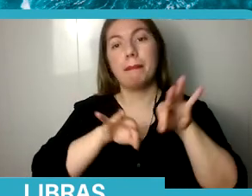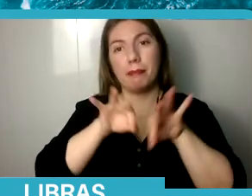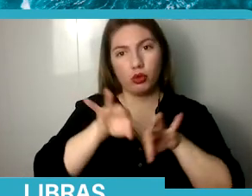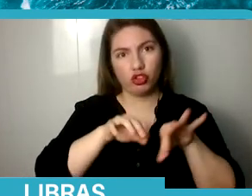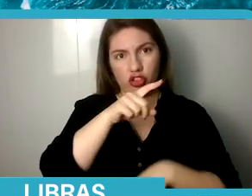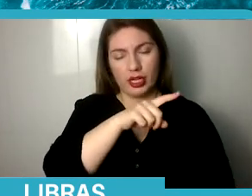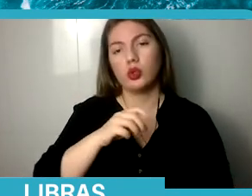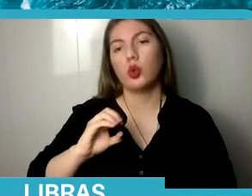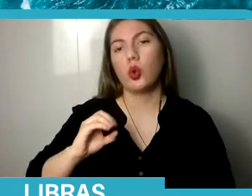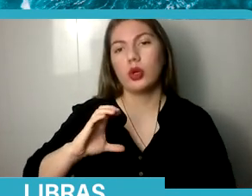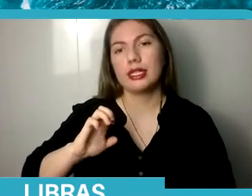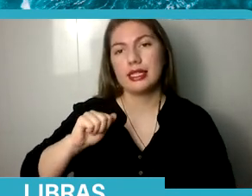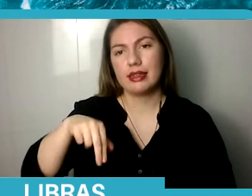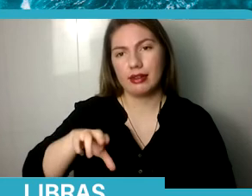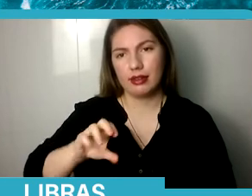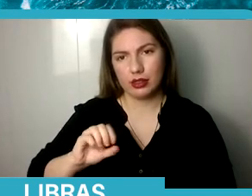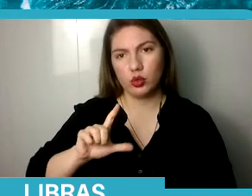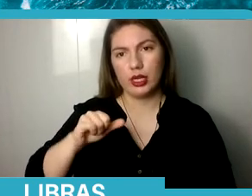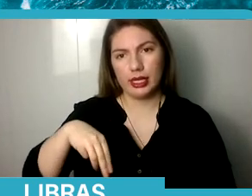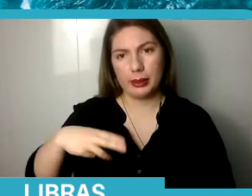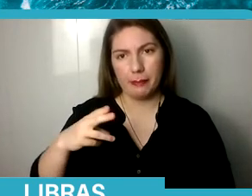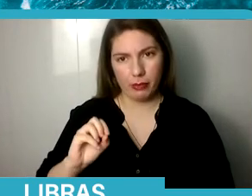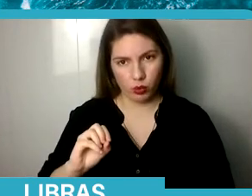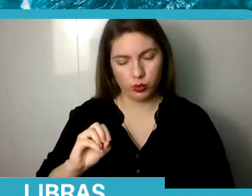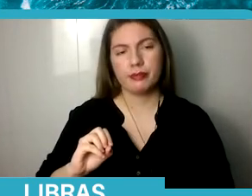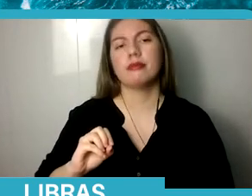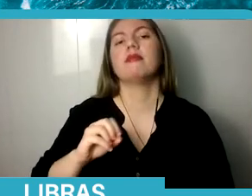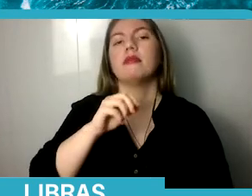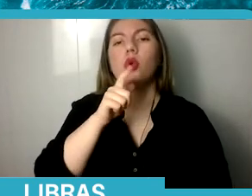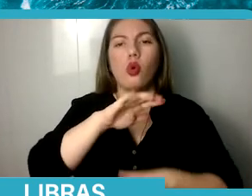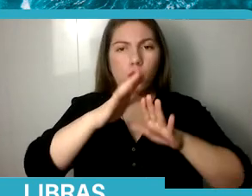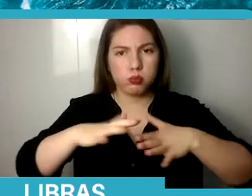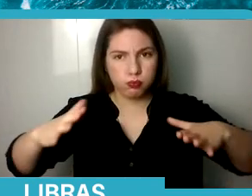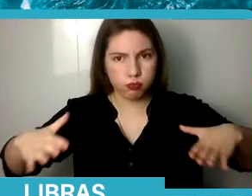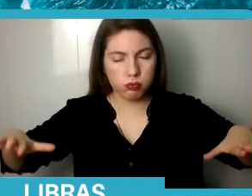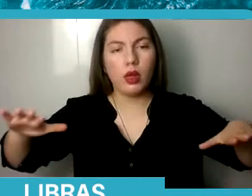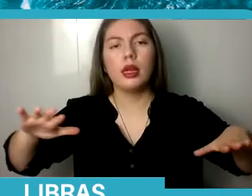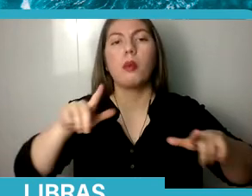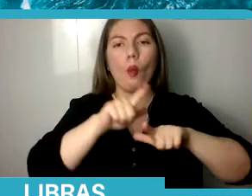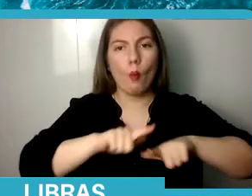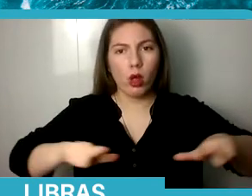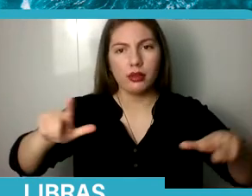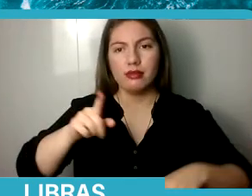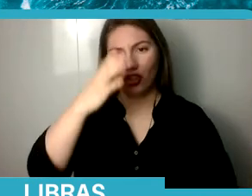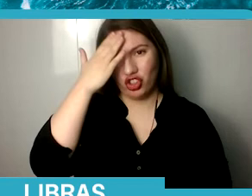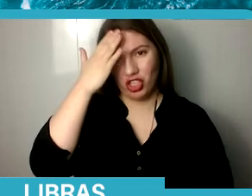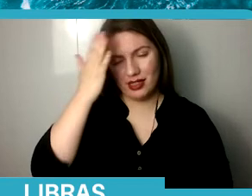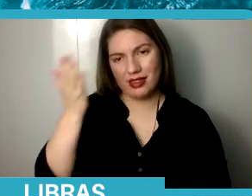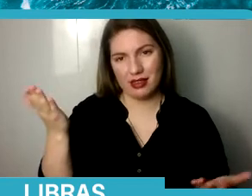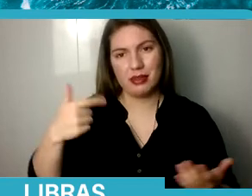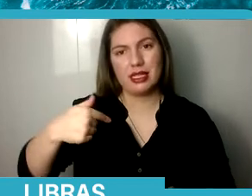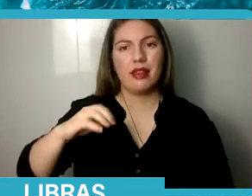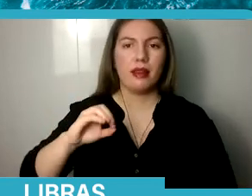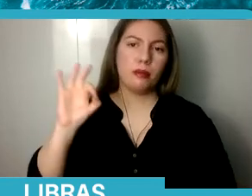Limpo o que tenta por cento do do lixo dos oceanos de plástico seja sabem então a gente crianças